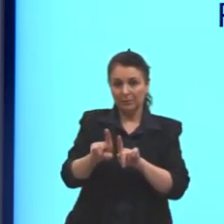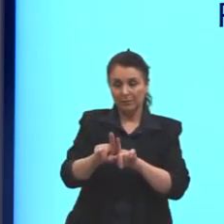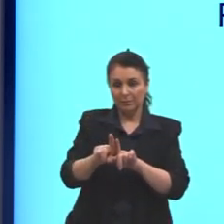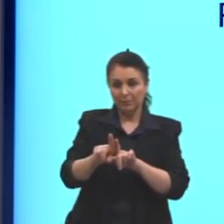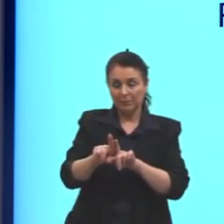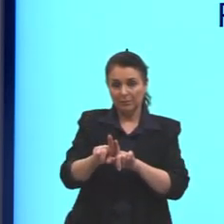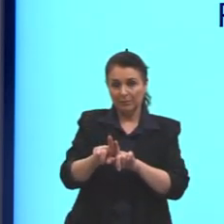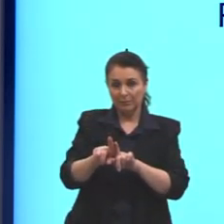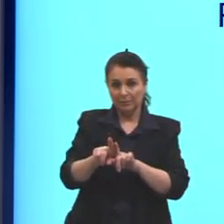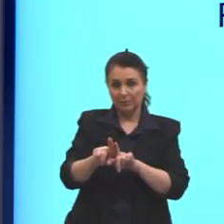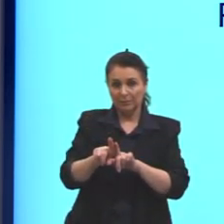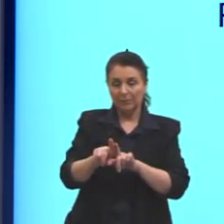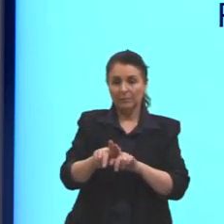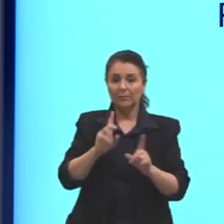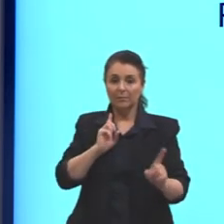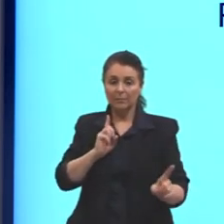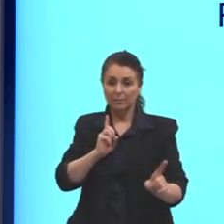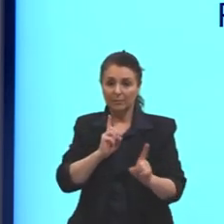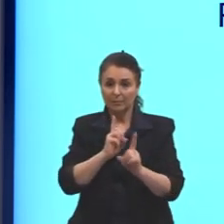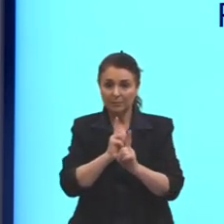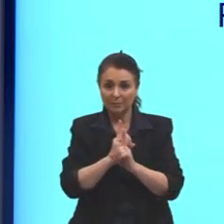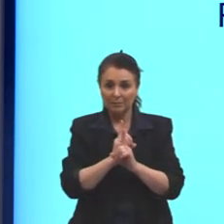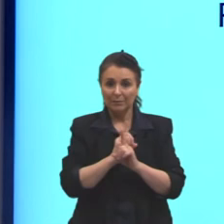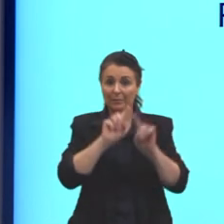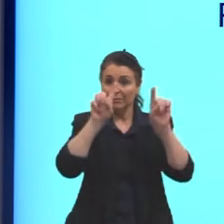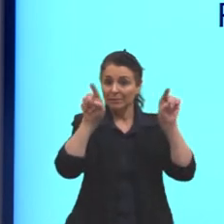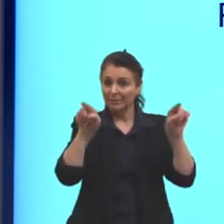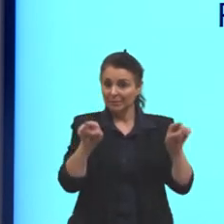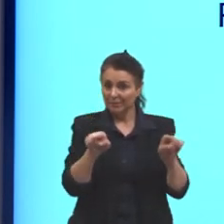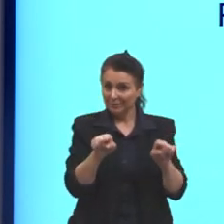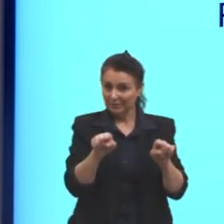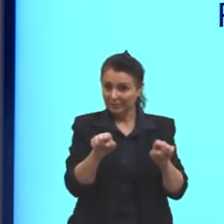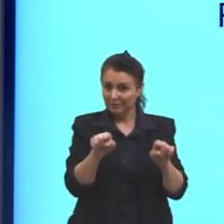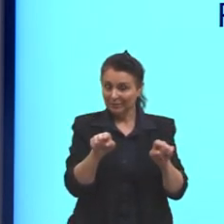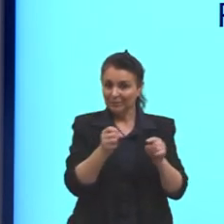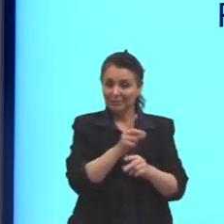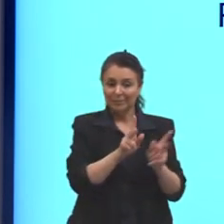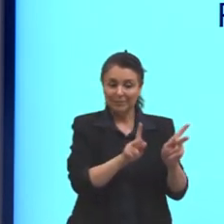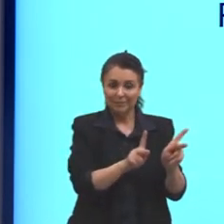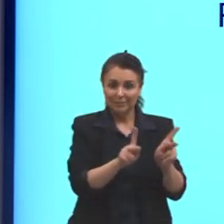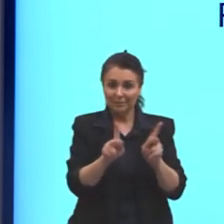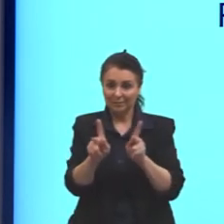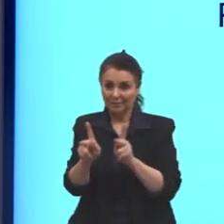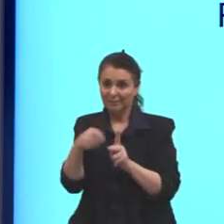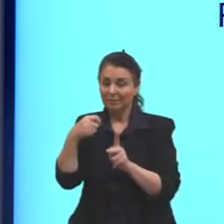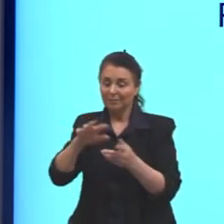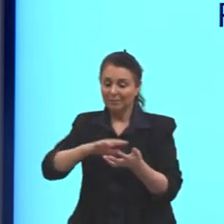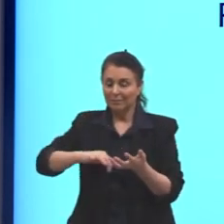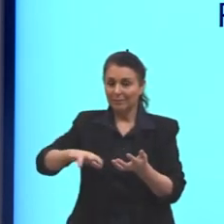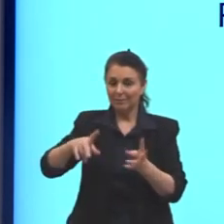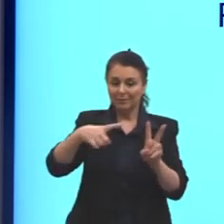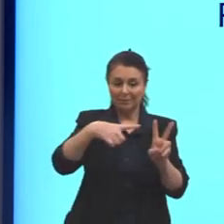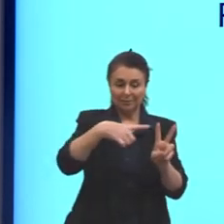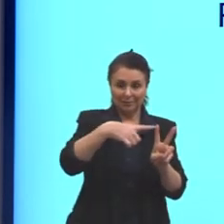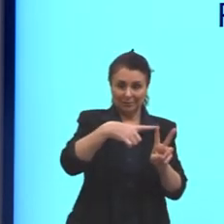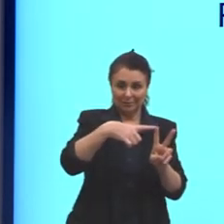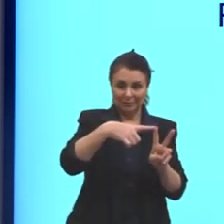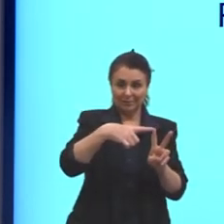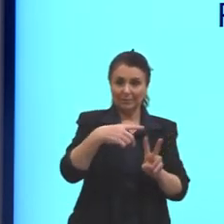vamos chegar neste produto aqui tá para faturar então devemos calcular a raiz quadrada